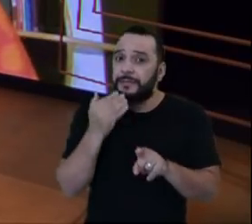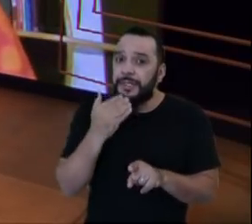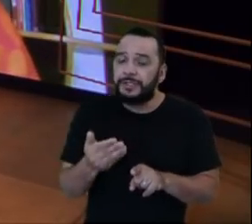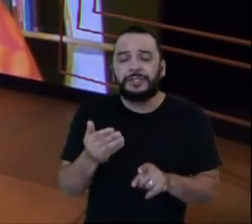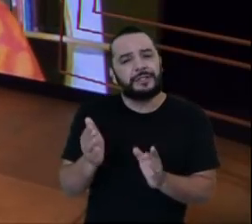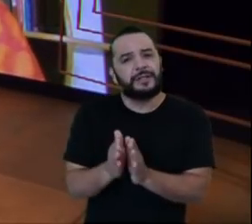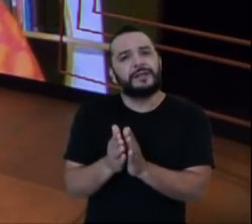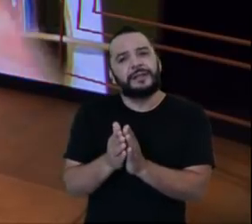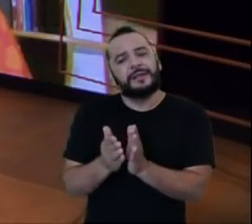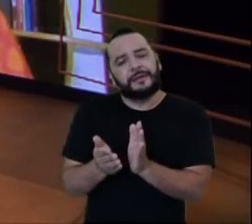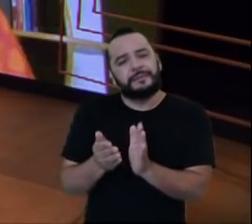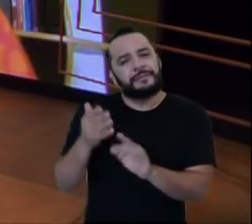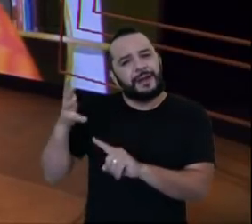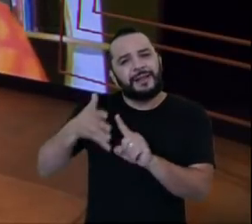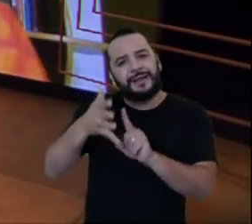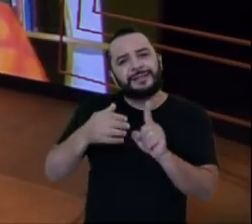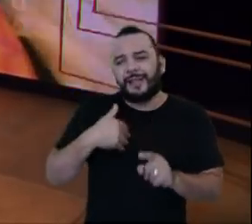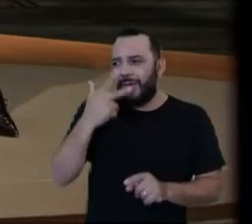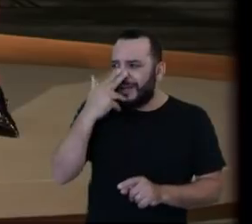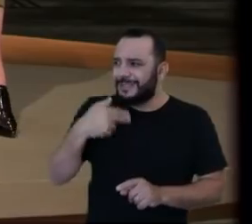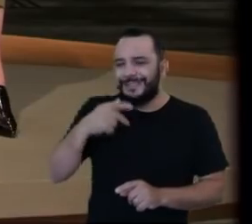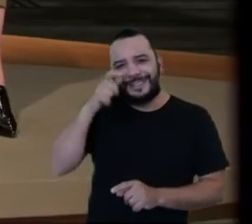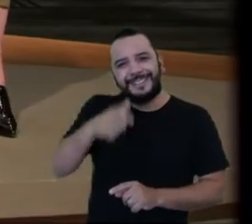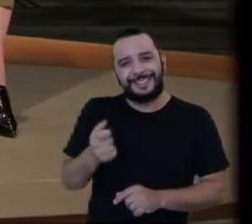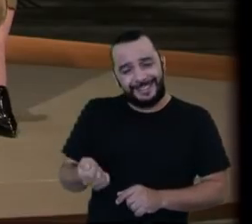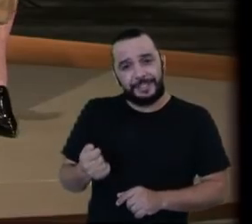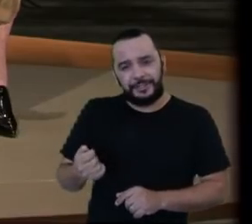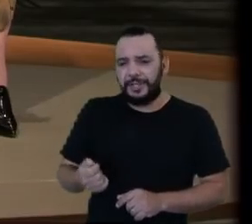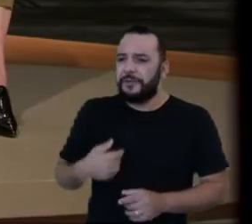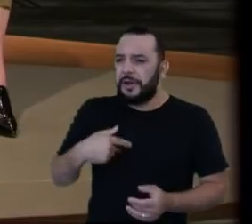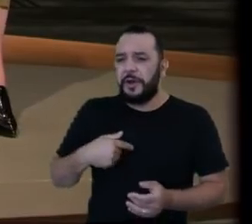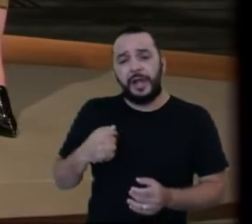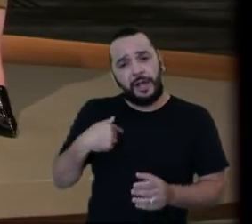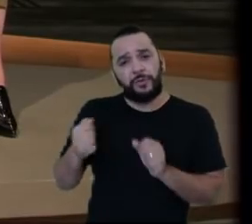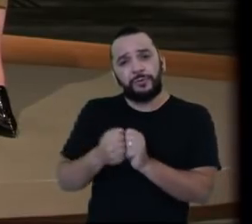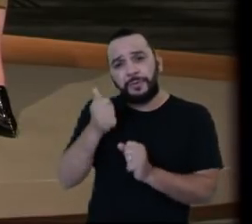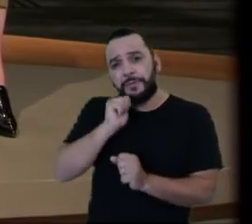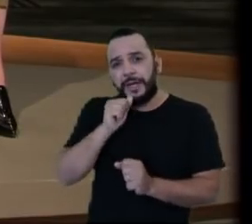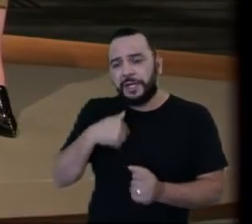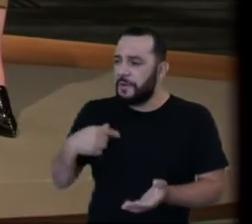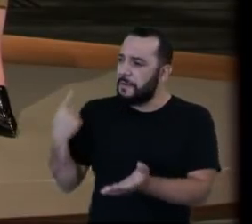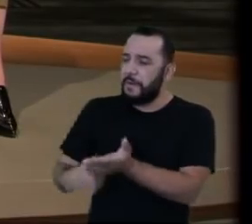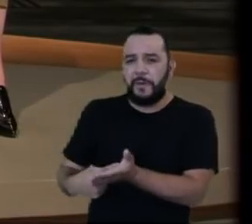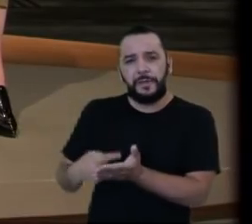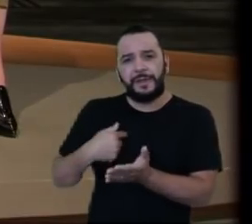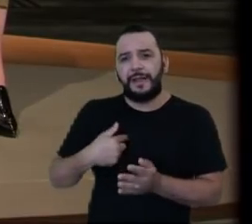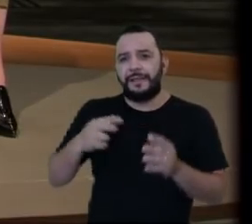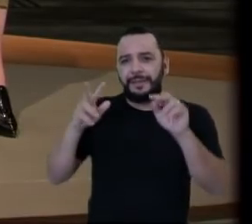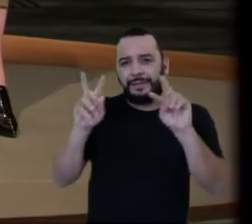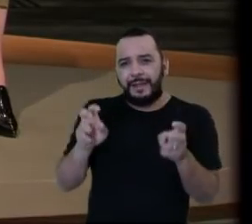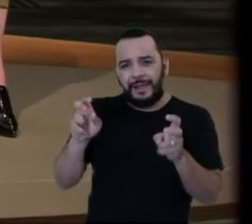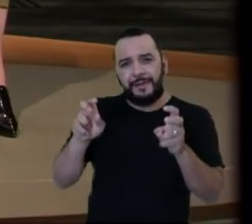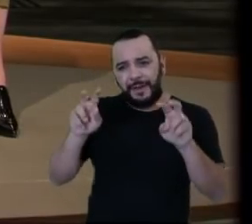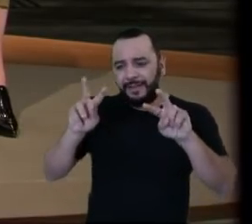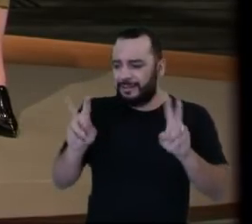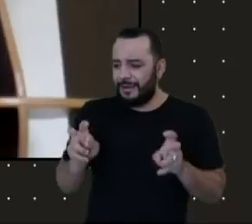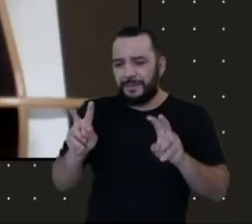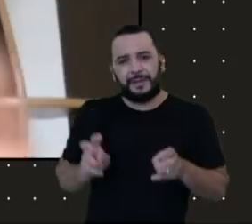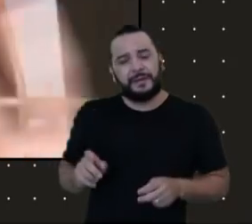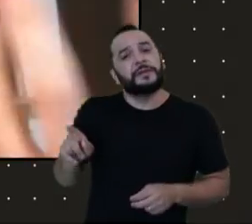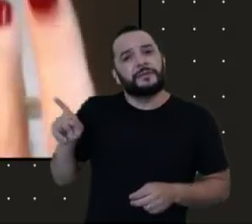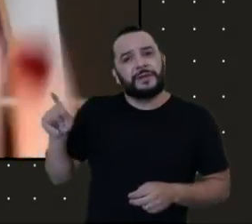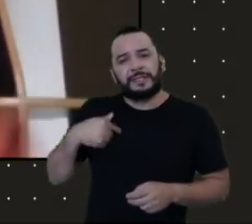vida. Agora, você estava escrevendo um livro em parceria com a sua mãe, Viver é uma Arte. Eu espero que você